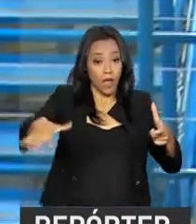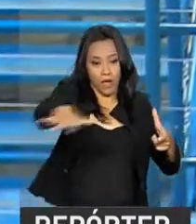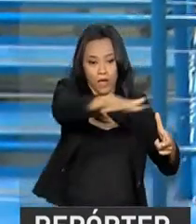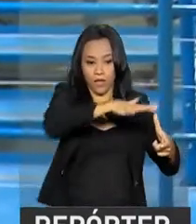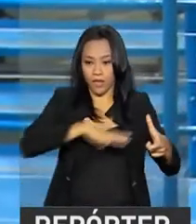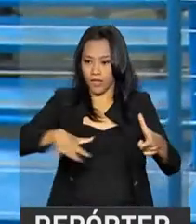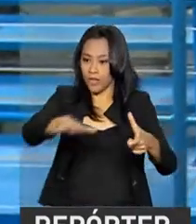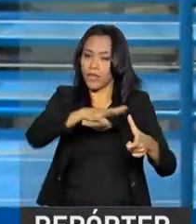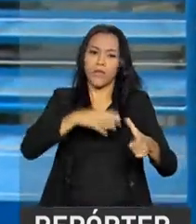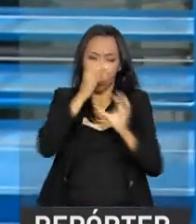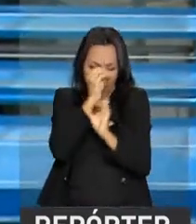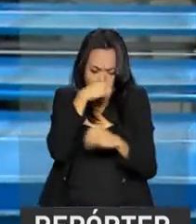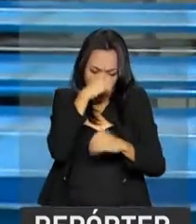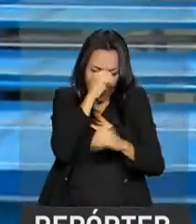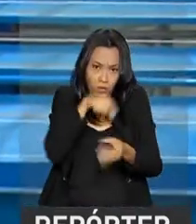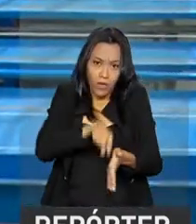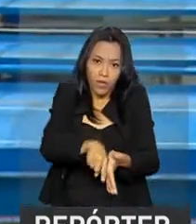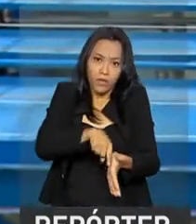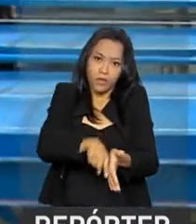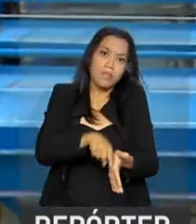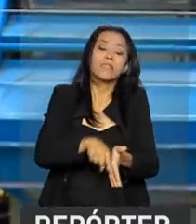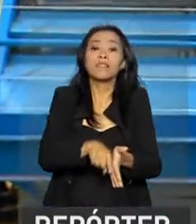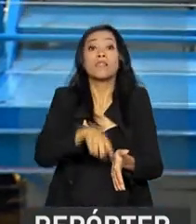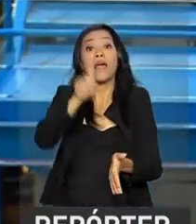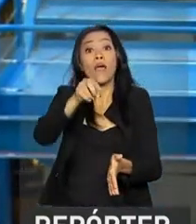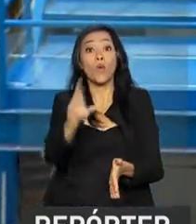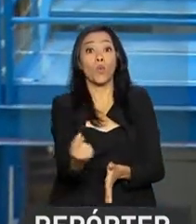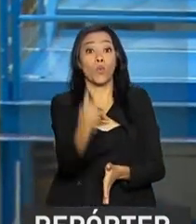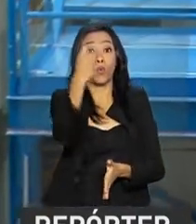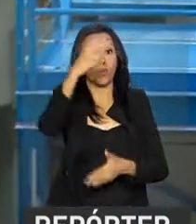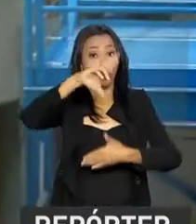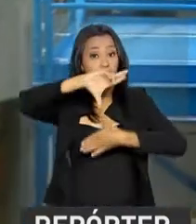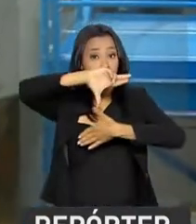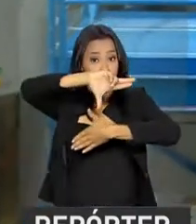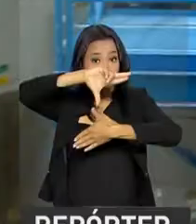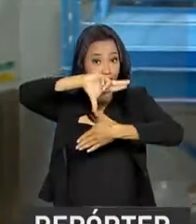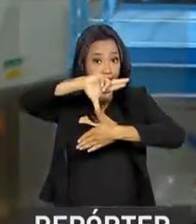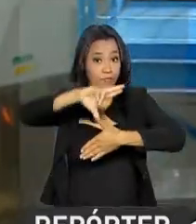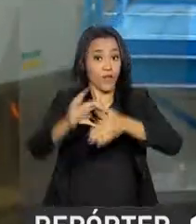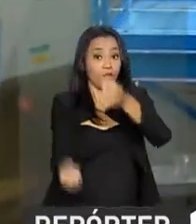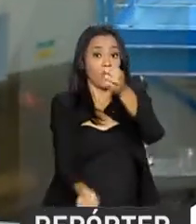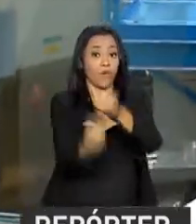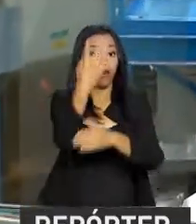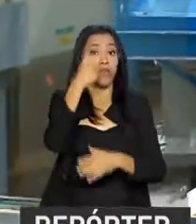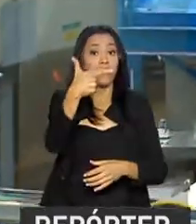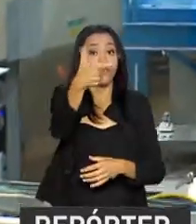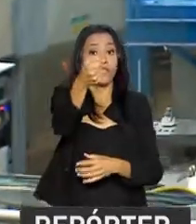é a única fonte deste tipo de luz na América Latina. Inaugurado há 20 anos, ele